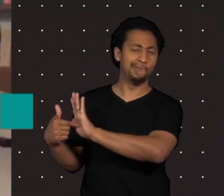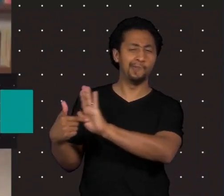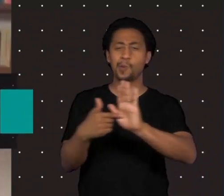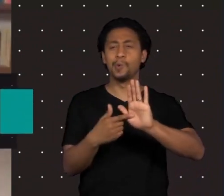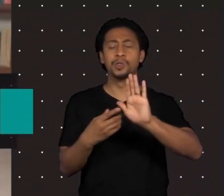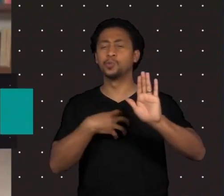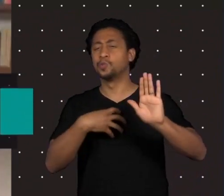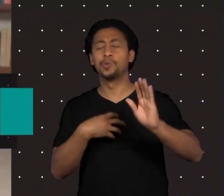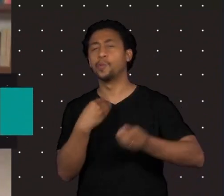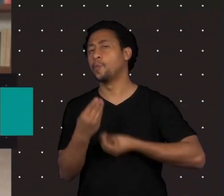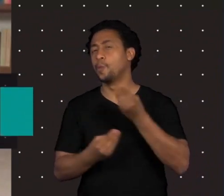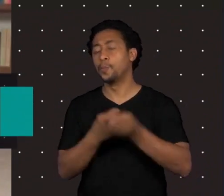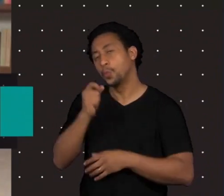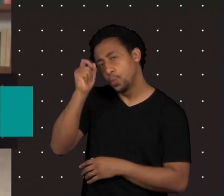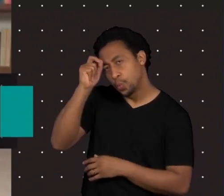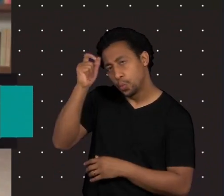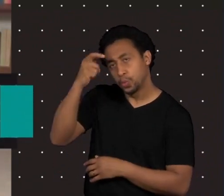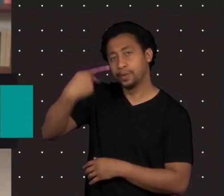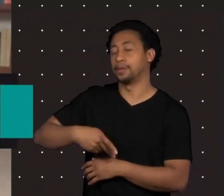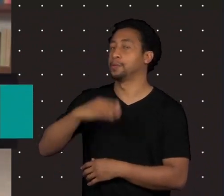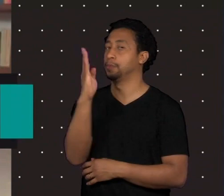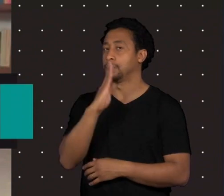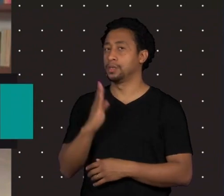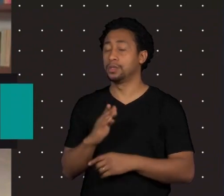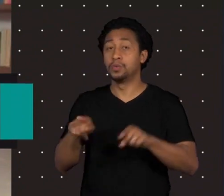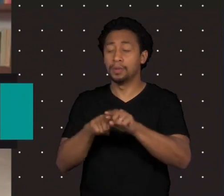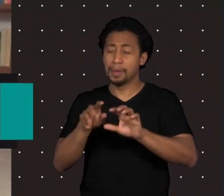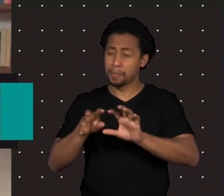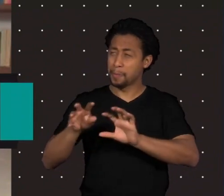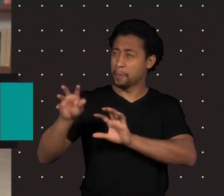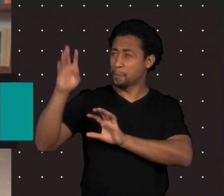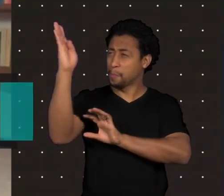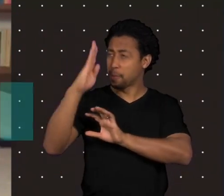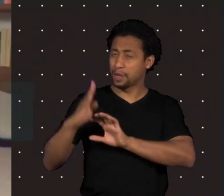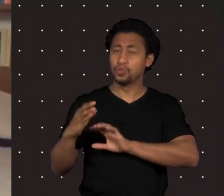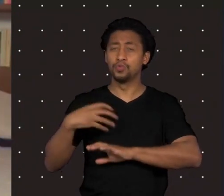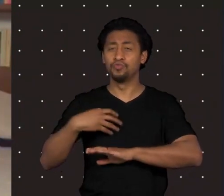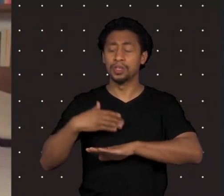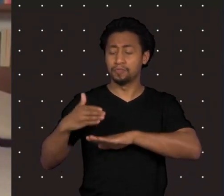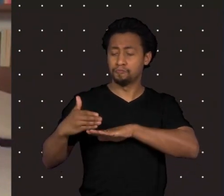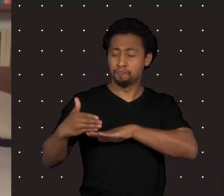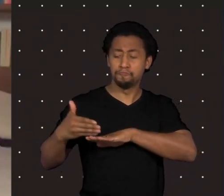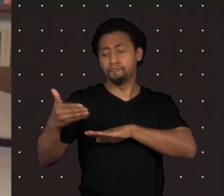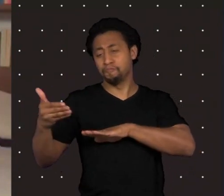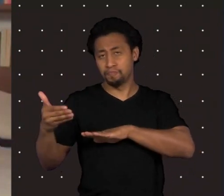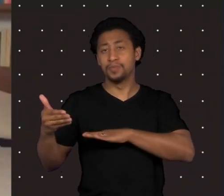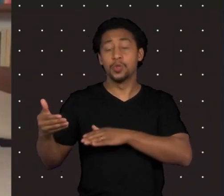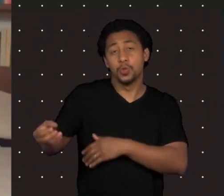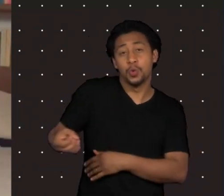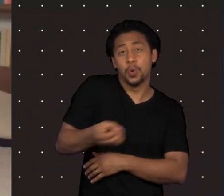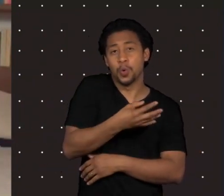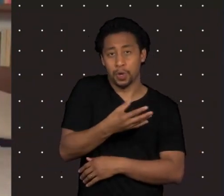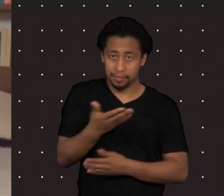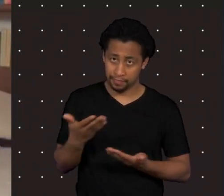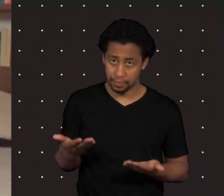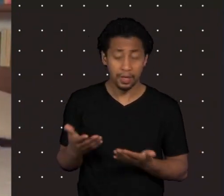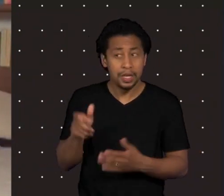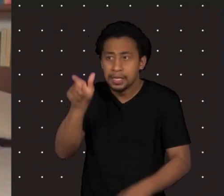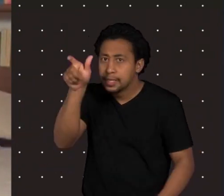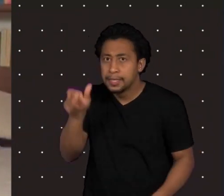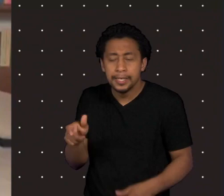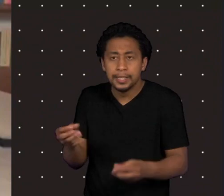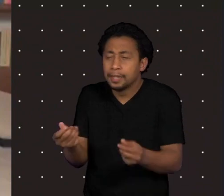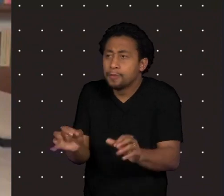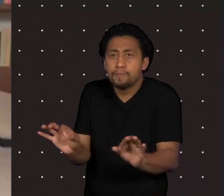culturas brasileiras e desse nosso Brasil Contemporâneo Ah e é um intelectual muito completo porque